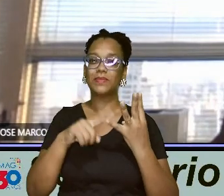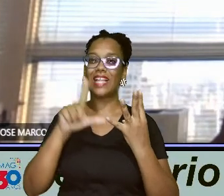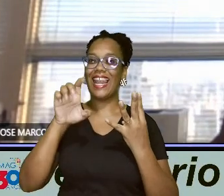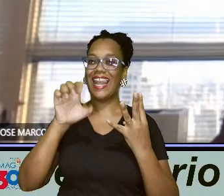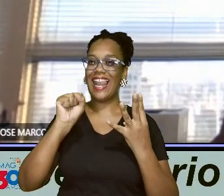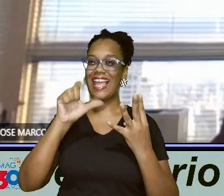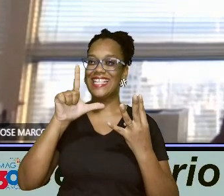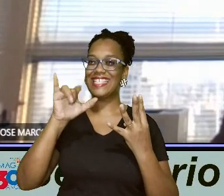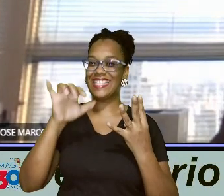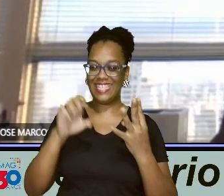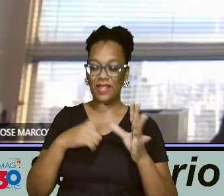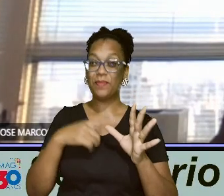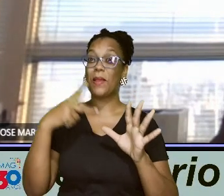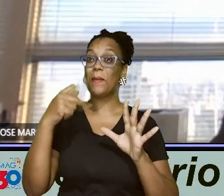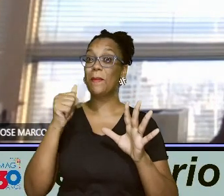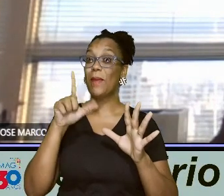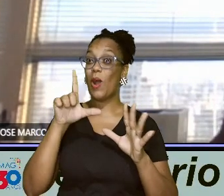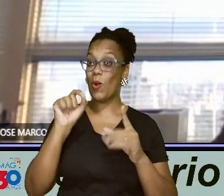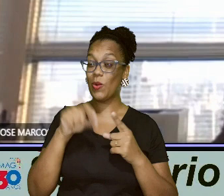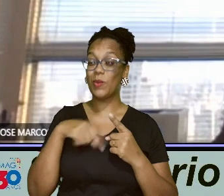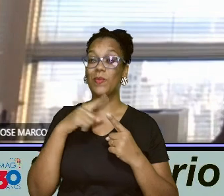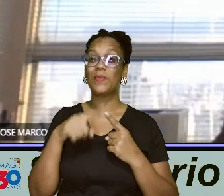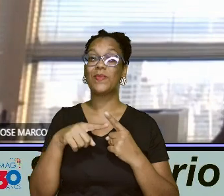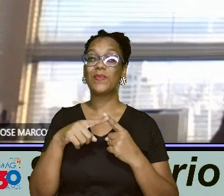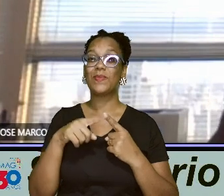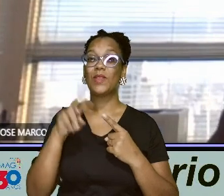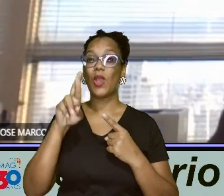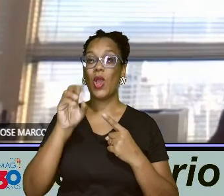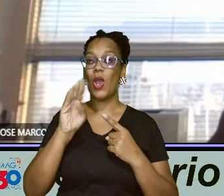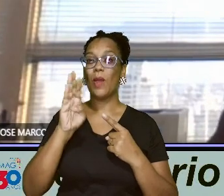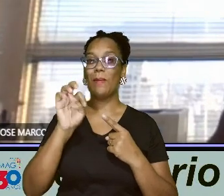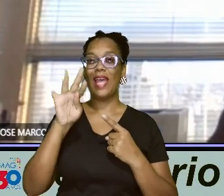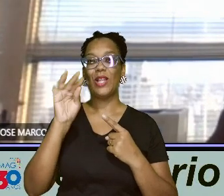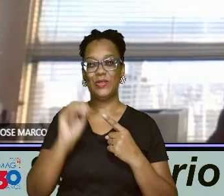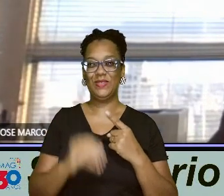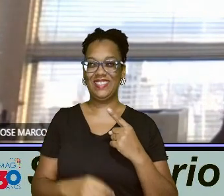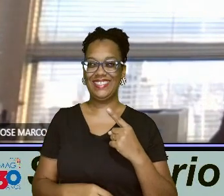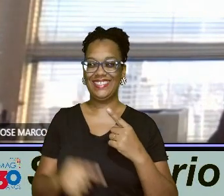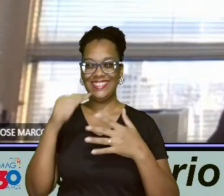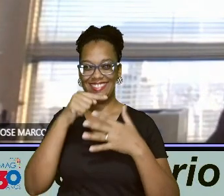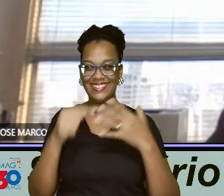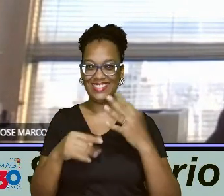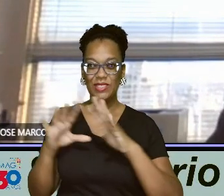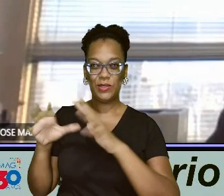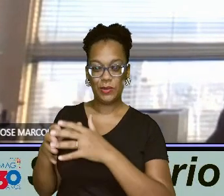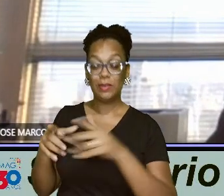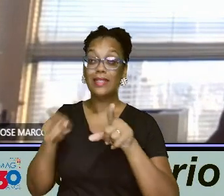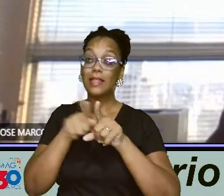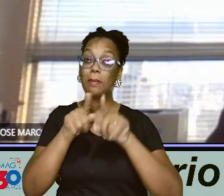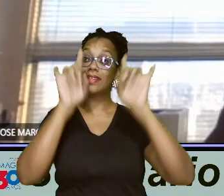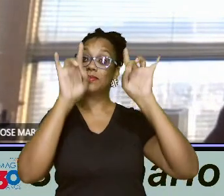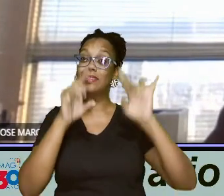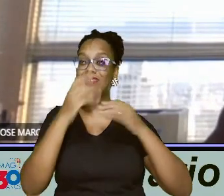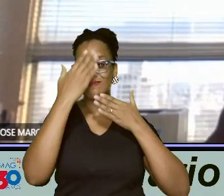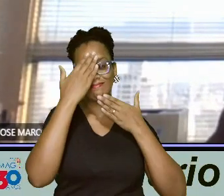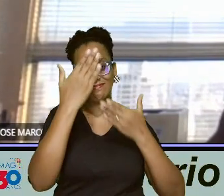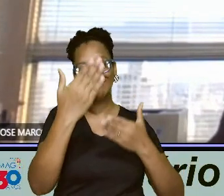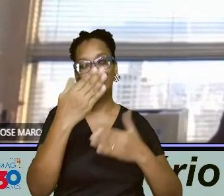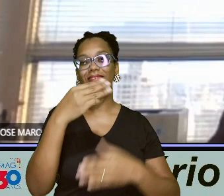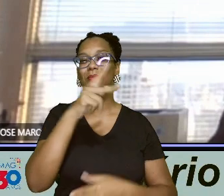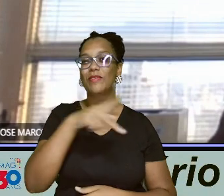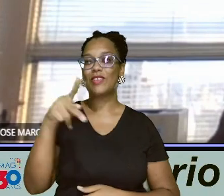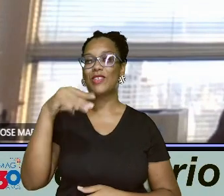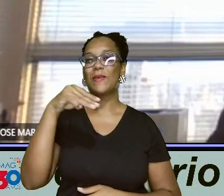Paulo Alberto Sarno, Roberto Lima Campelo. Também aqui um especial agradecimento à professora Maria Cecília de